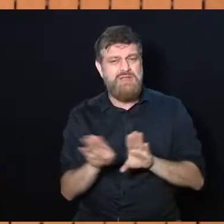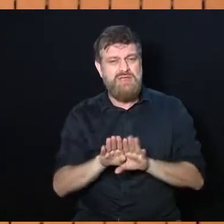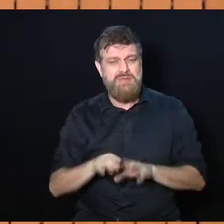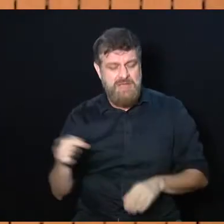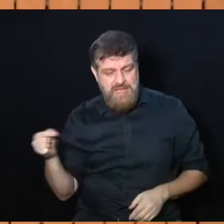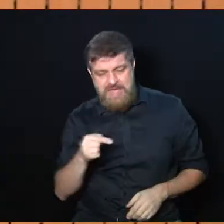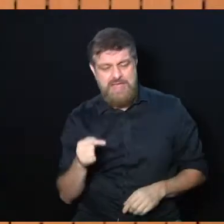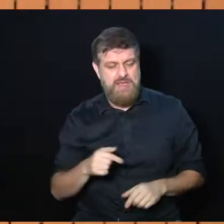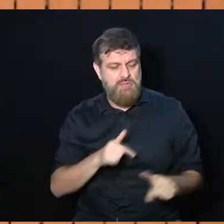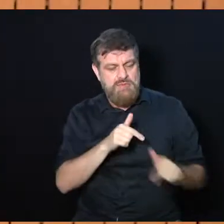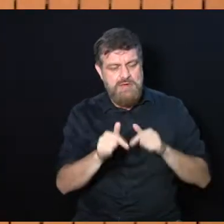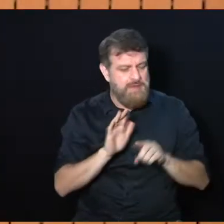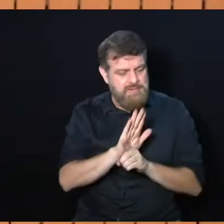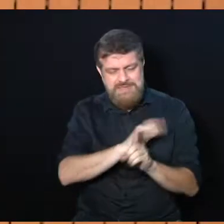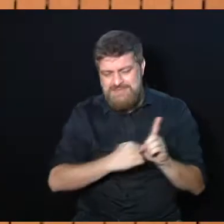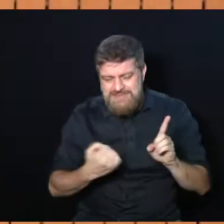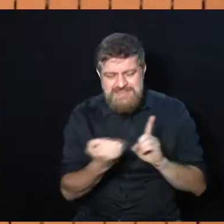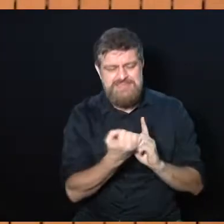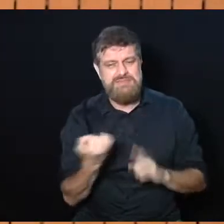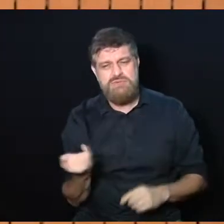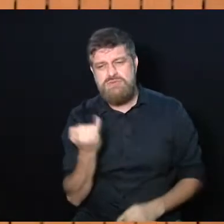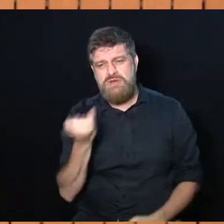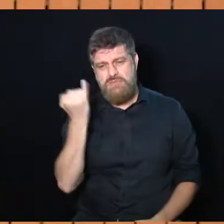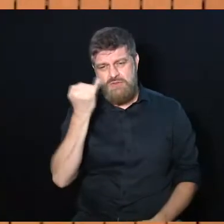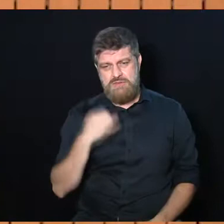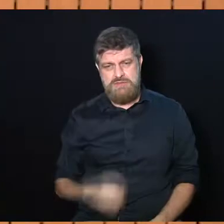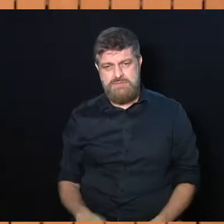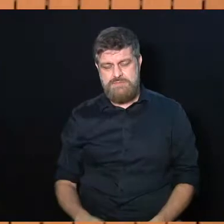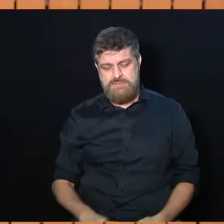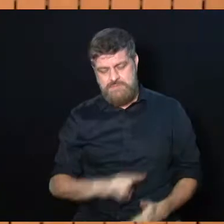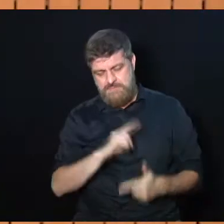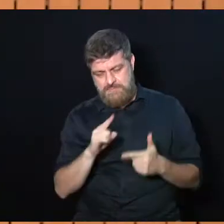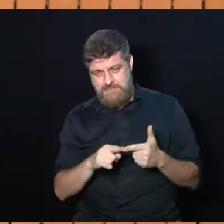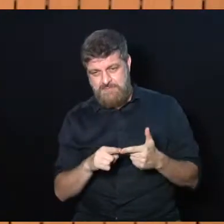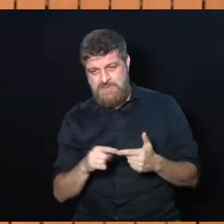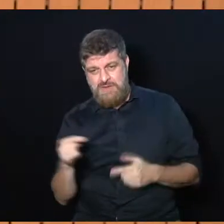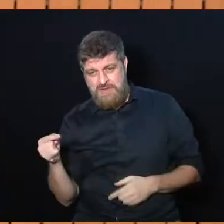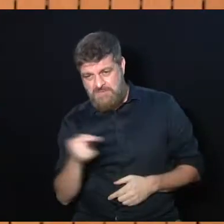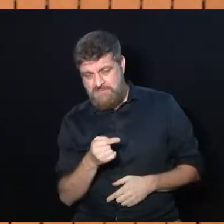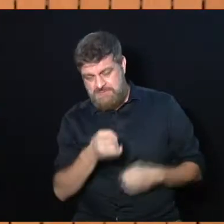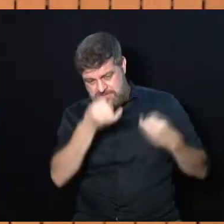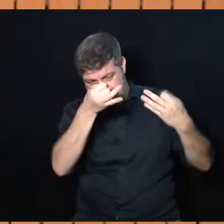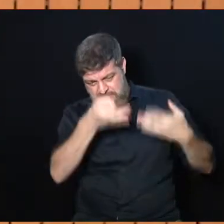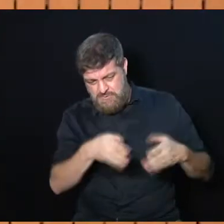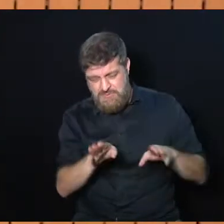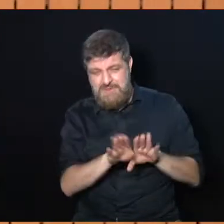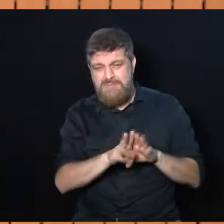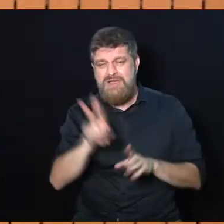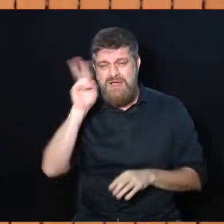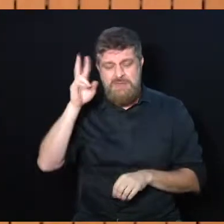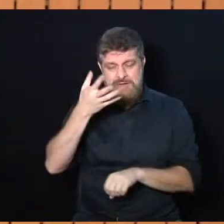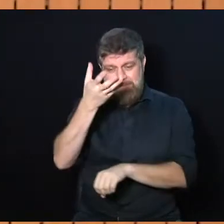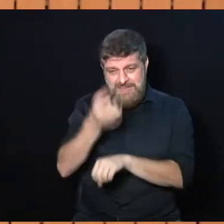serviço assistencial tão importante. E aí a segunda questão, o senhor até mencionou e comentou, mas eu acho que é importante grifar, a questão